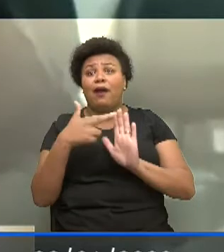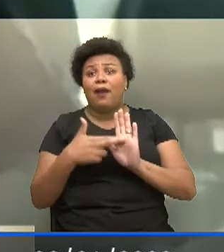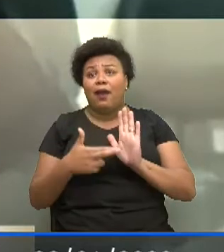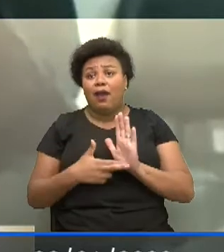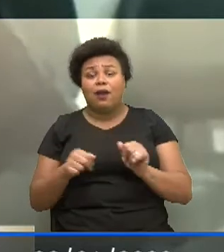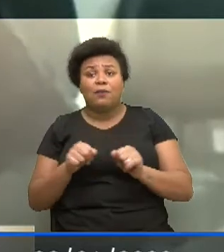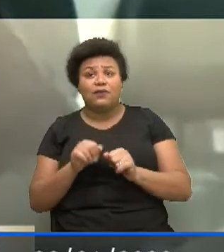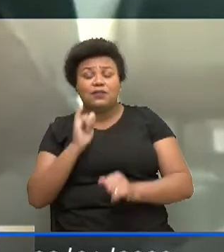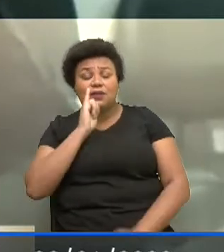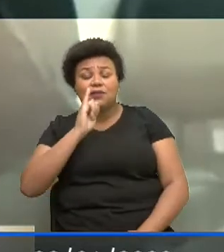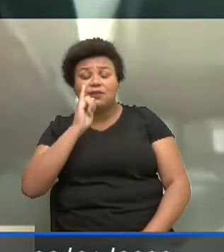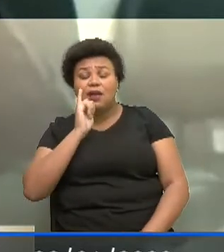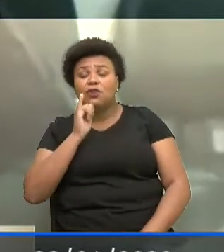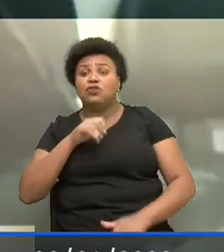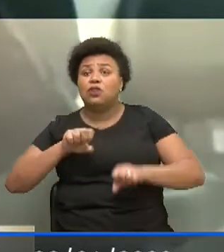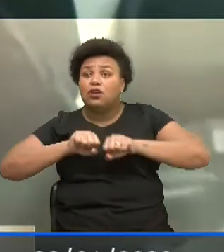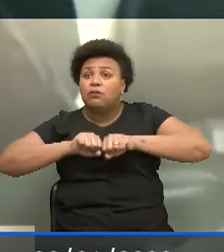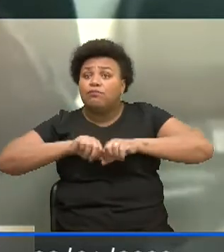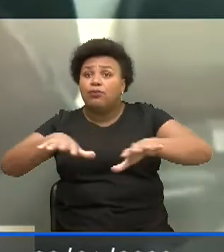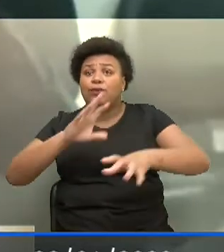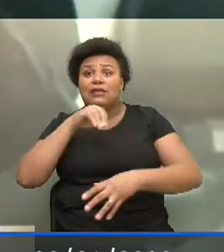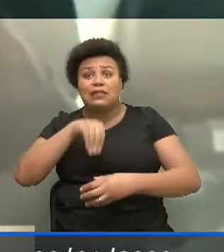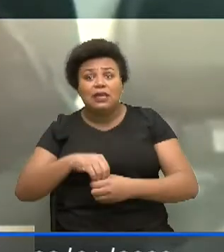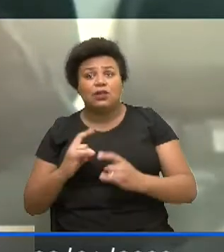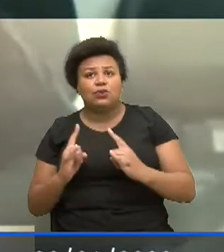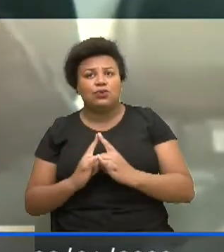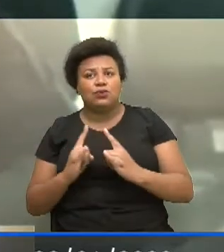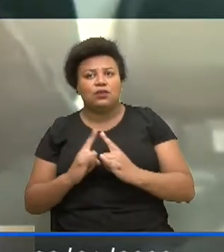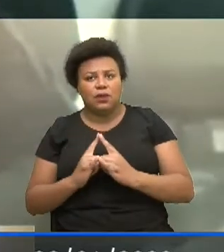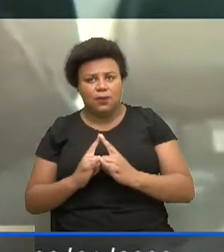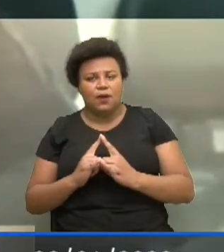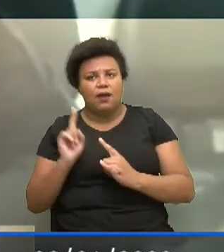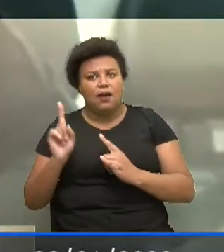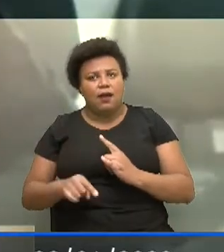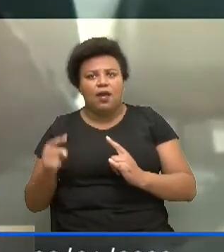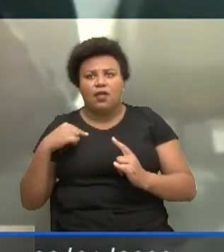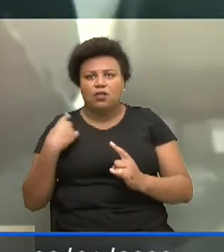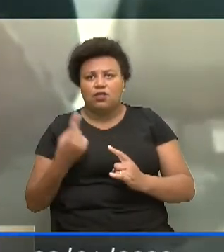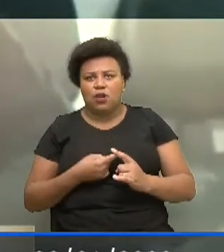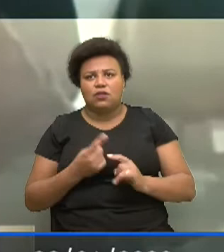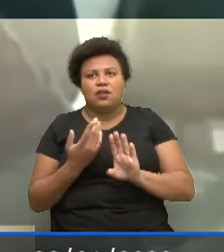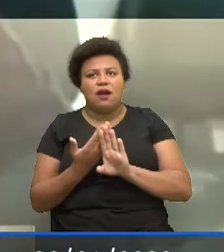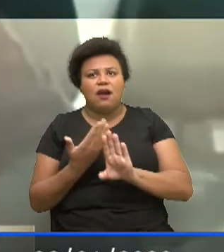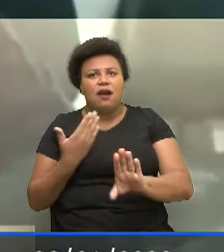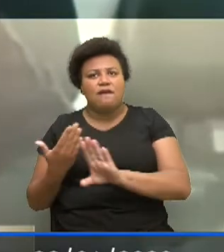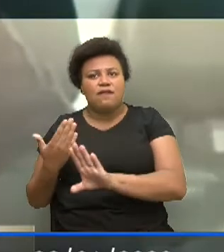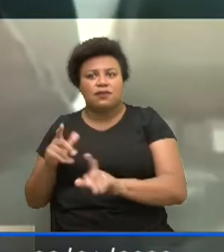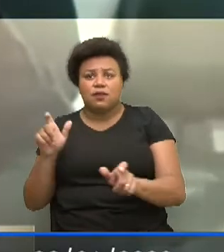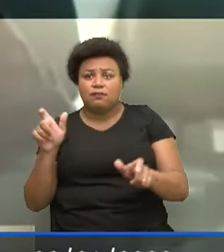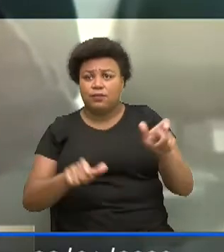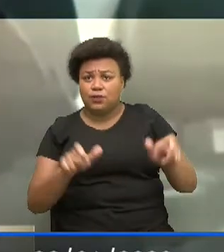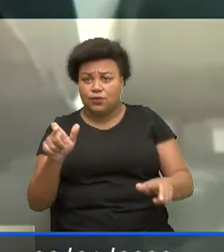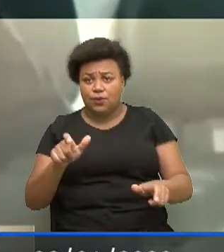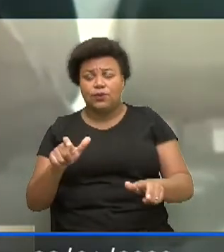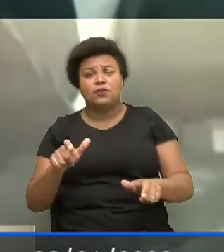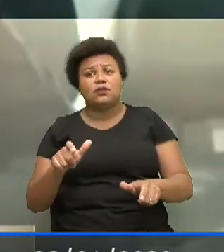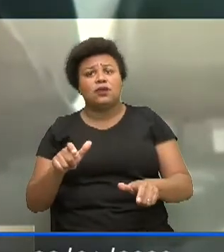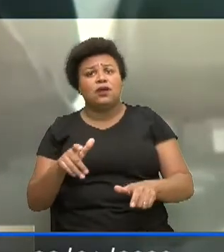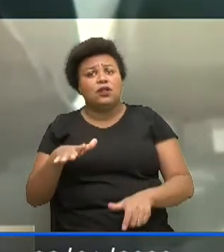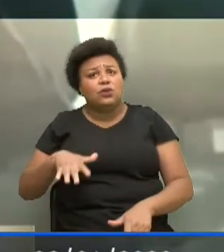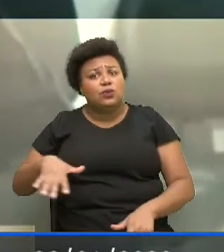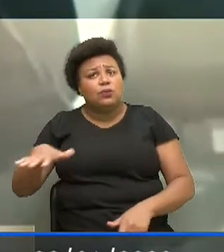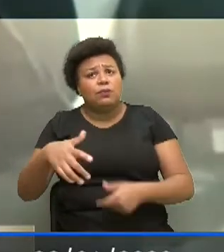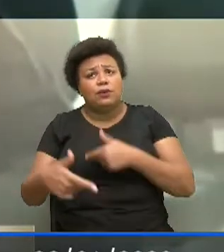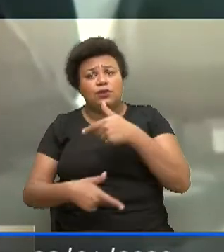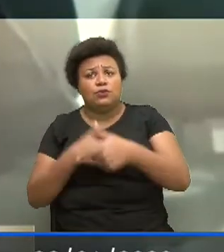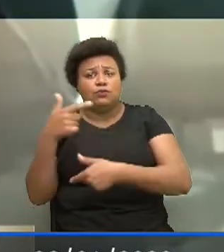gente cessar um surto dentro de uma instituição desse tipo, né, é a gente afastar essas pessoas do ambiente de